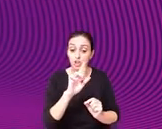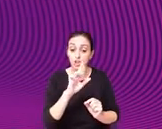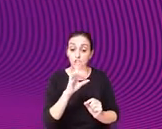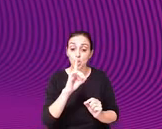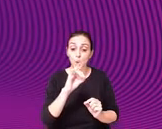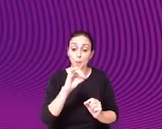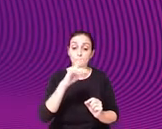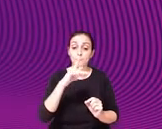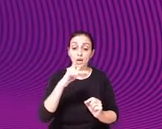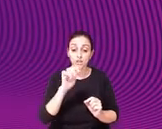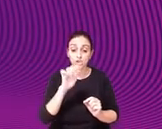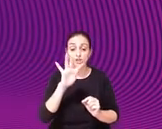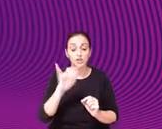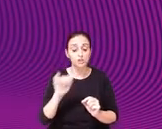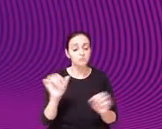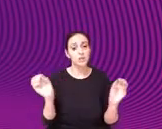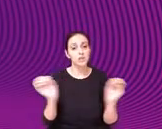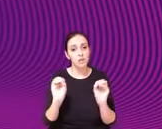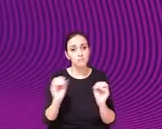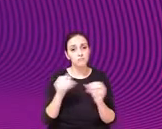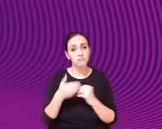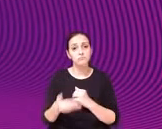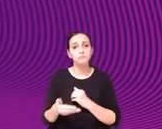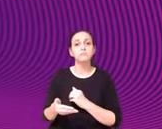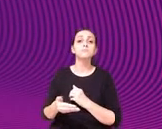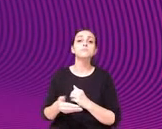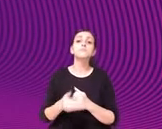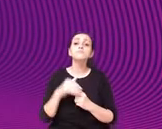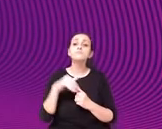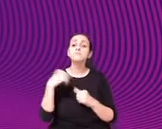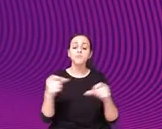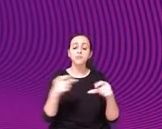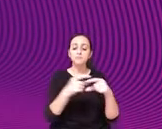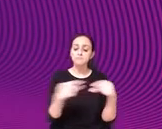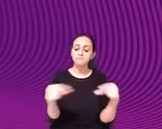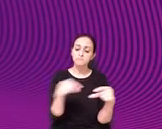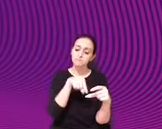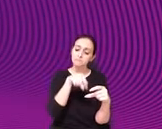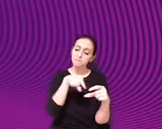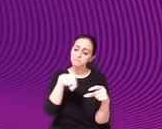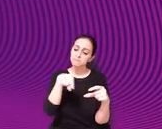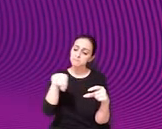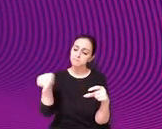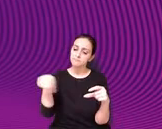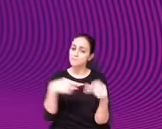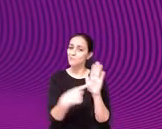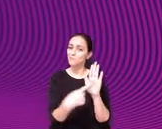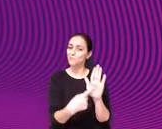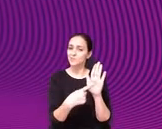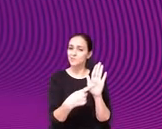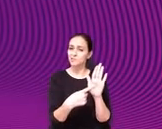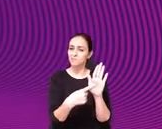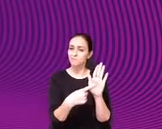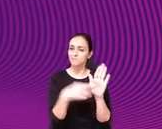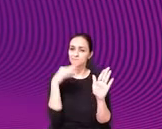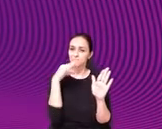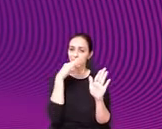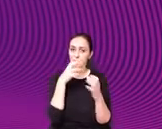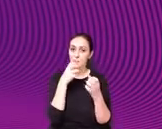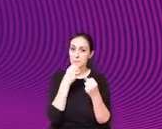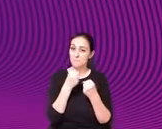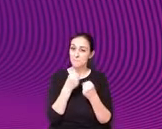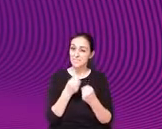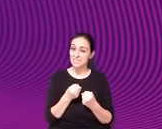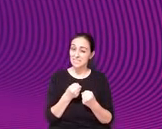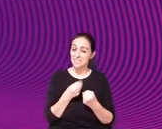idem, que ela trouxe. O eletrocardiograma já dava sinais. Tinha uma sobrecarga biatrial, tinha